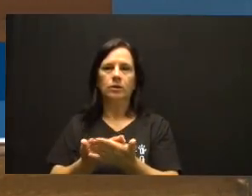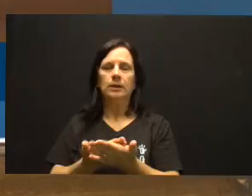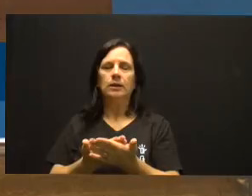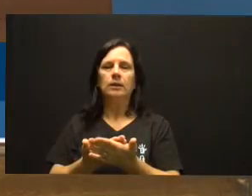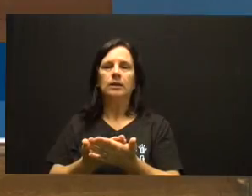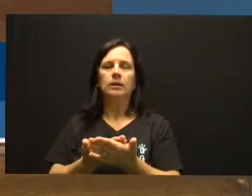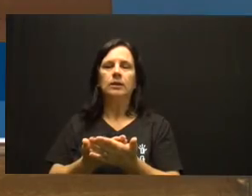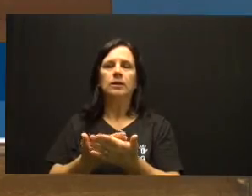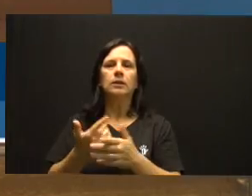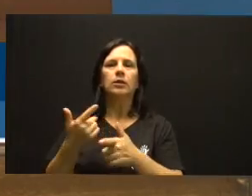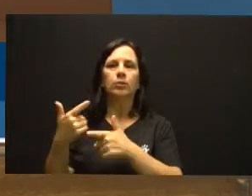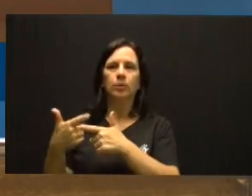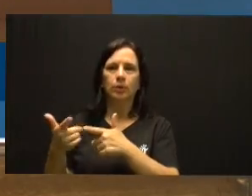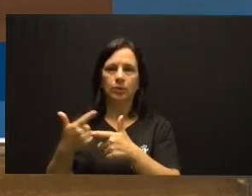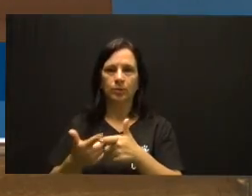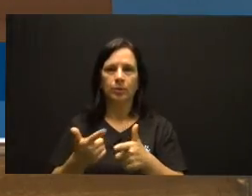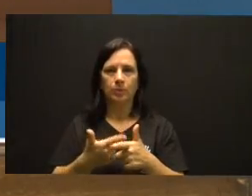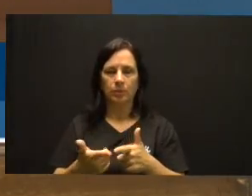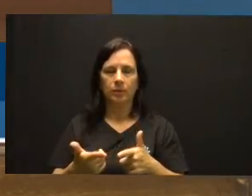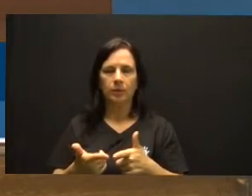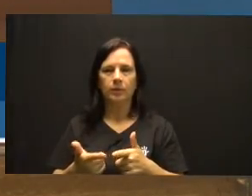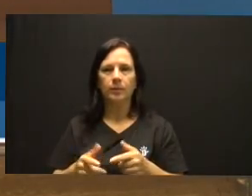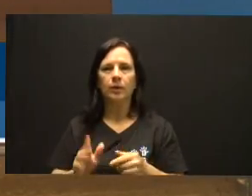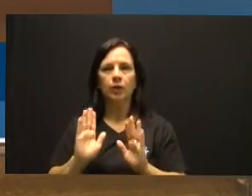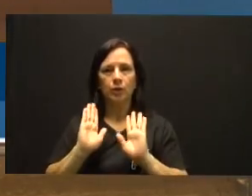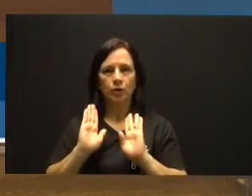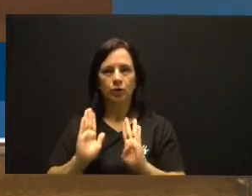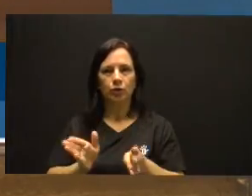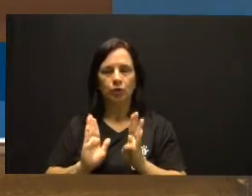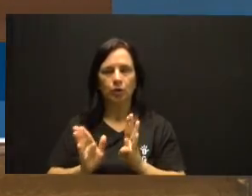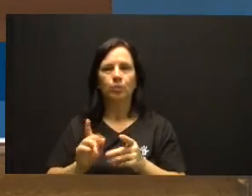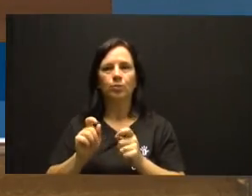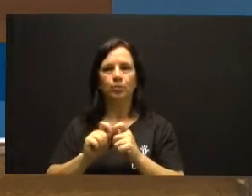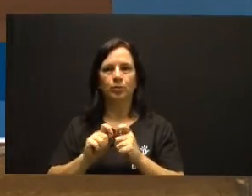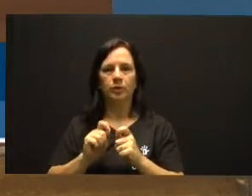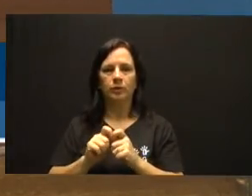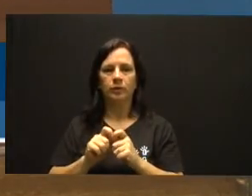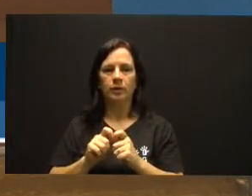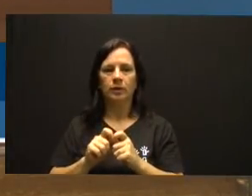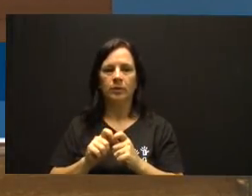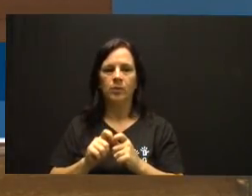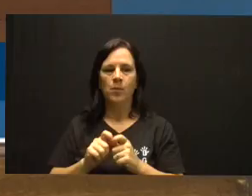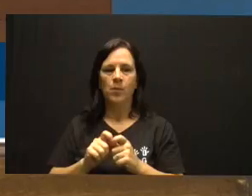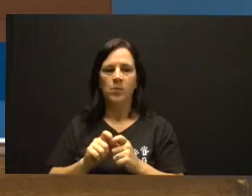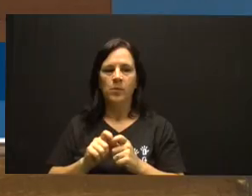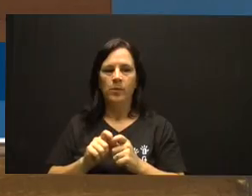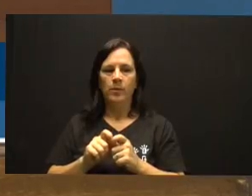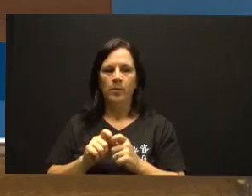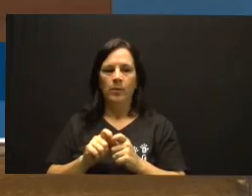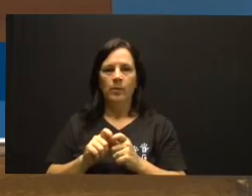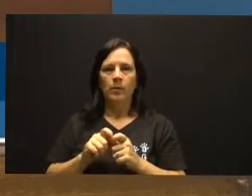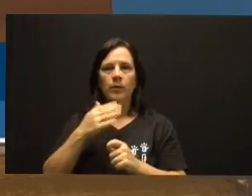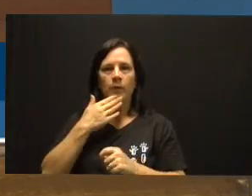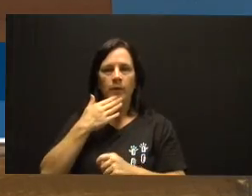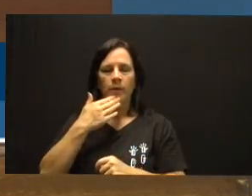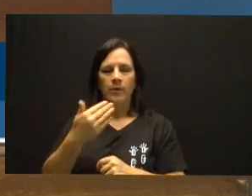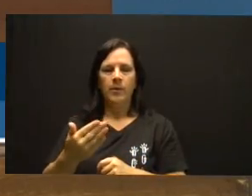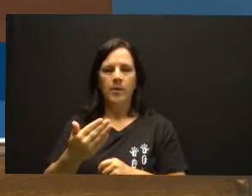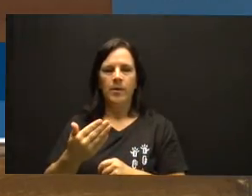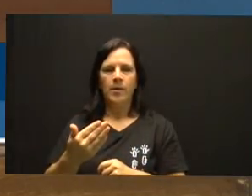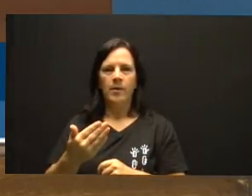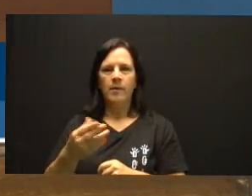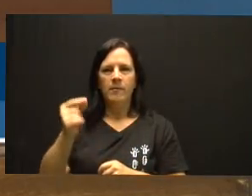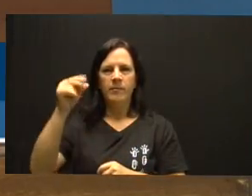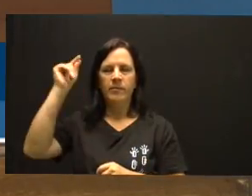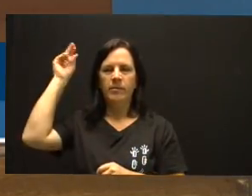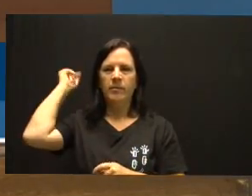por conta dessa situação, já poderia ter sido feito e ter sido solucionado há muito